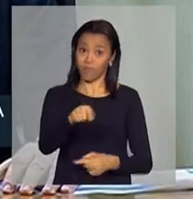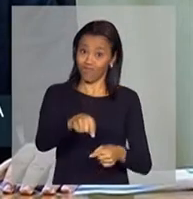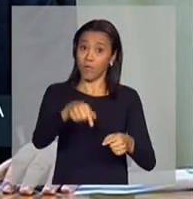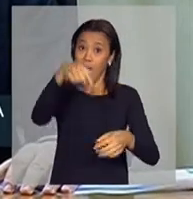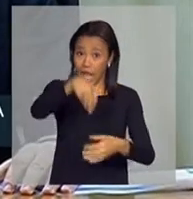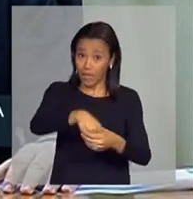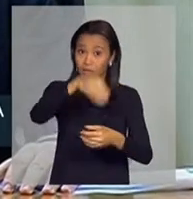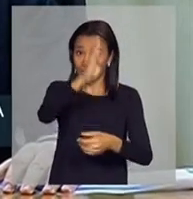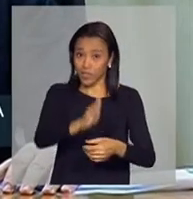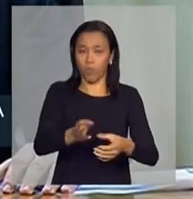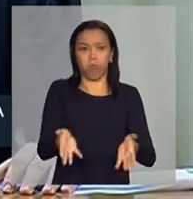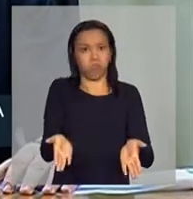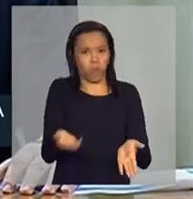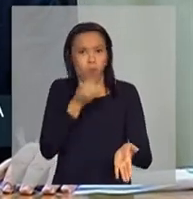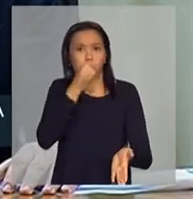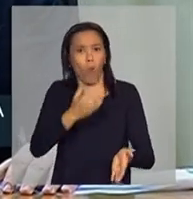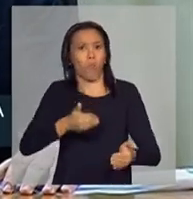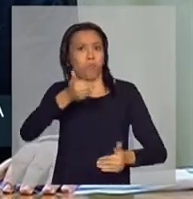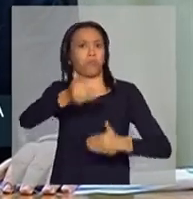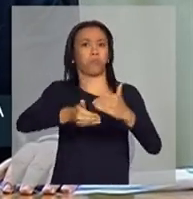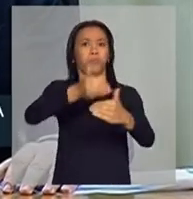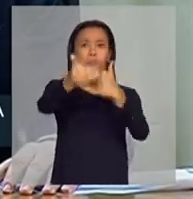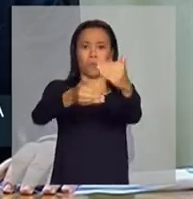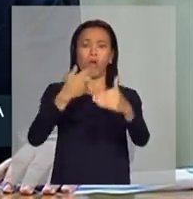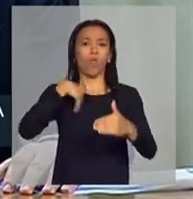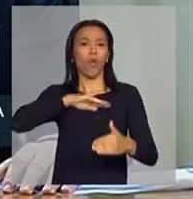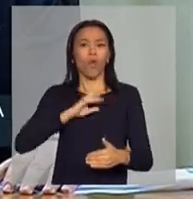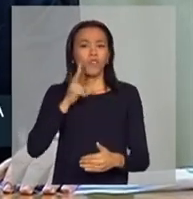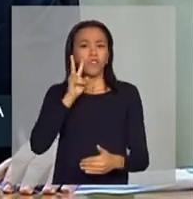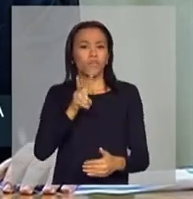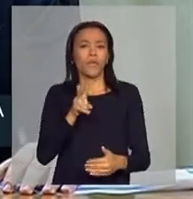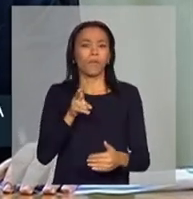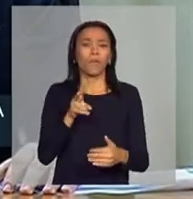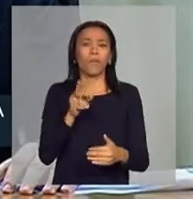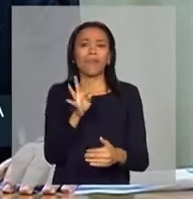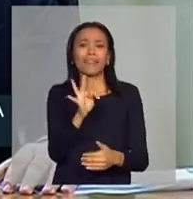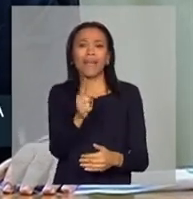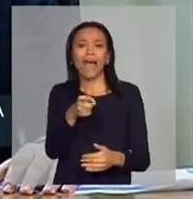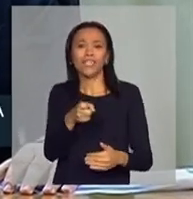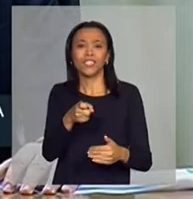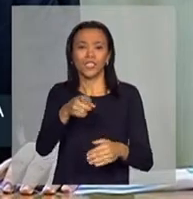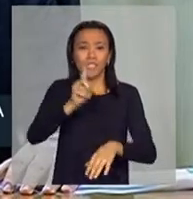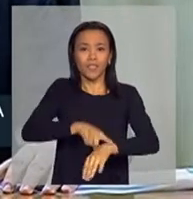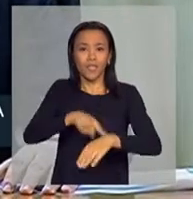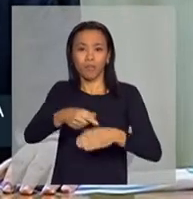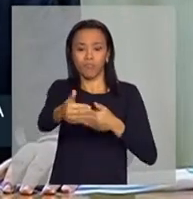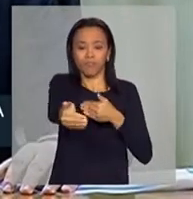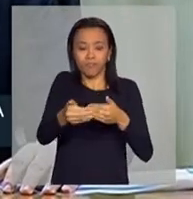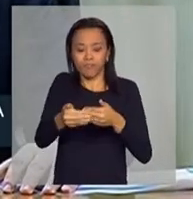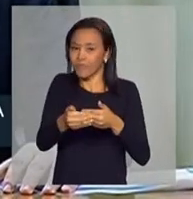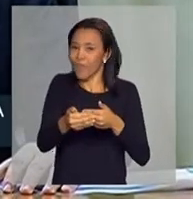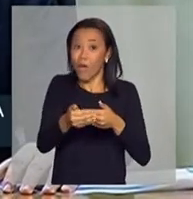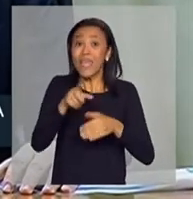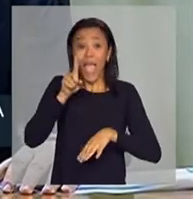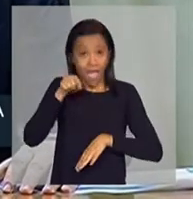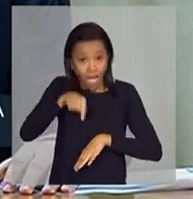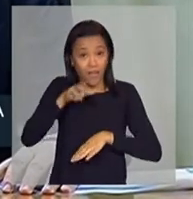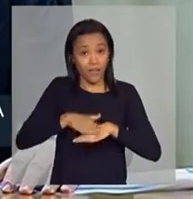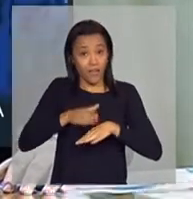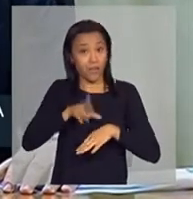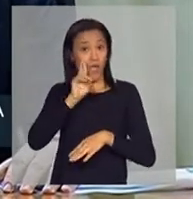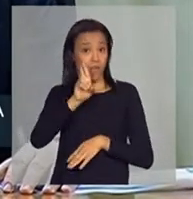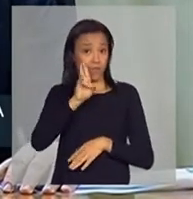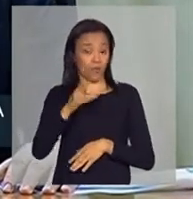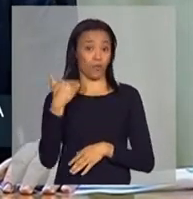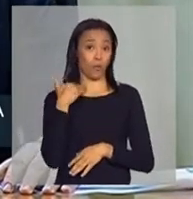anos nós não temos que olhar a taxa de curto prazo Porque isso é uma atribuição do Banco Central é uma